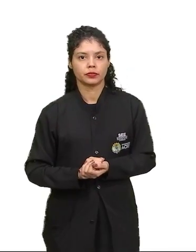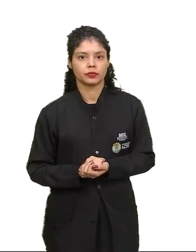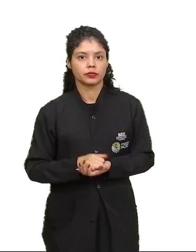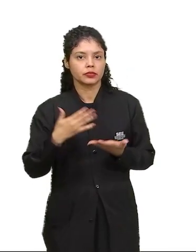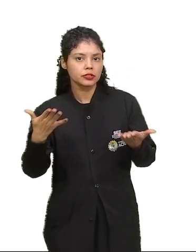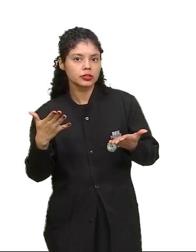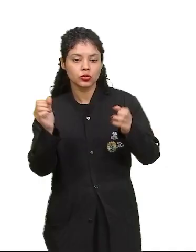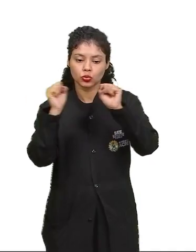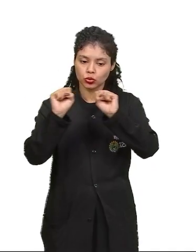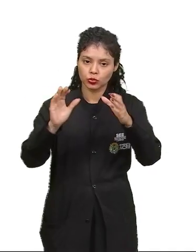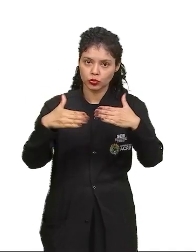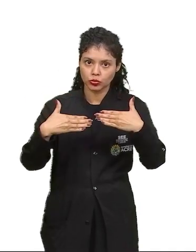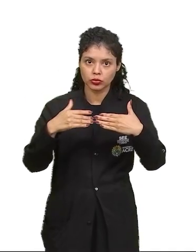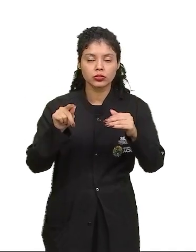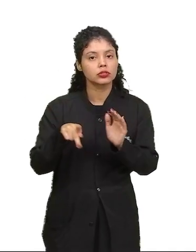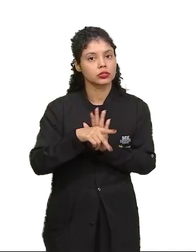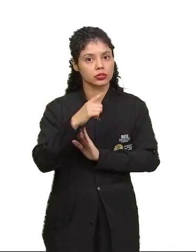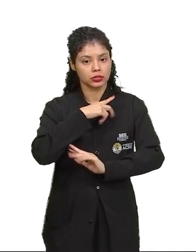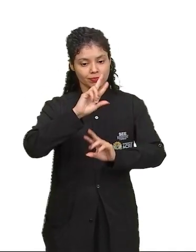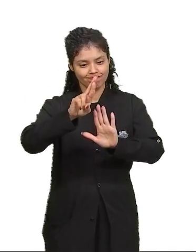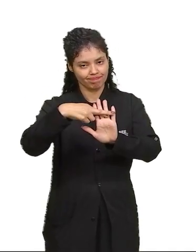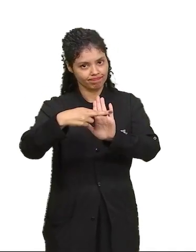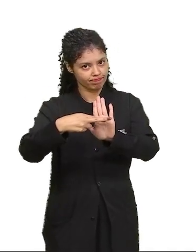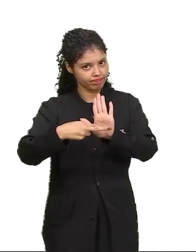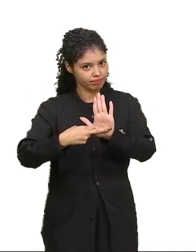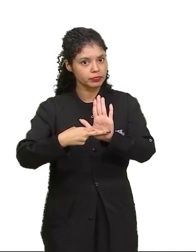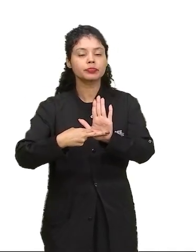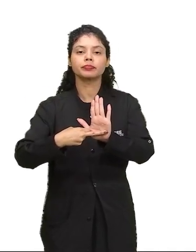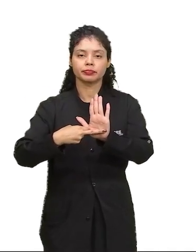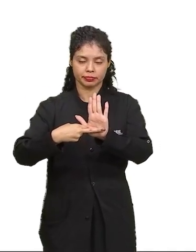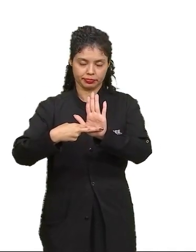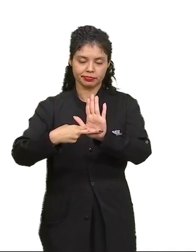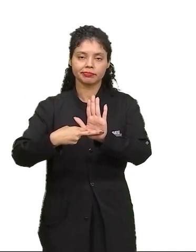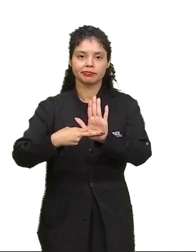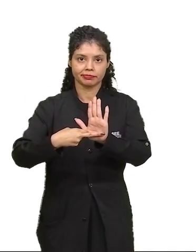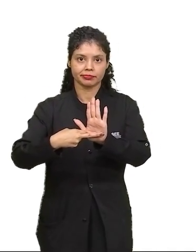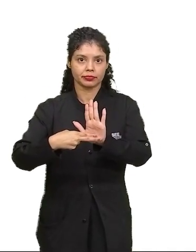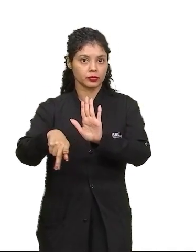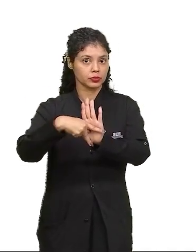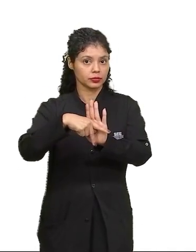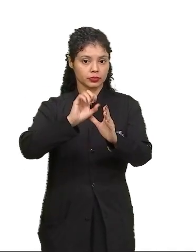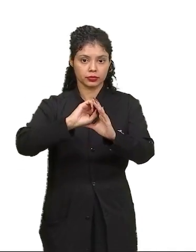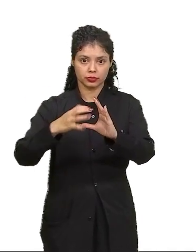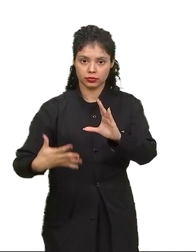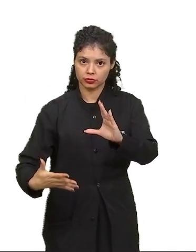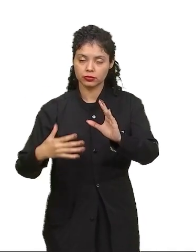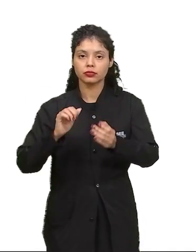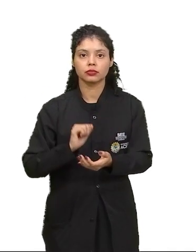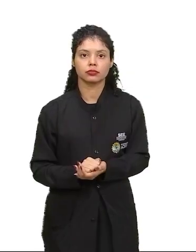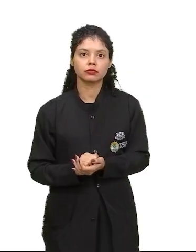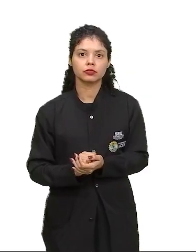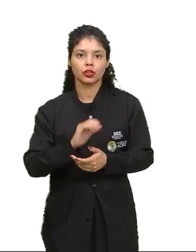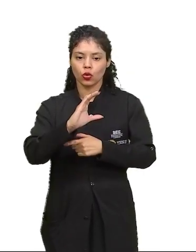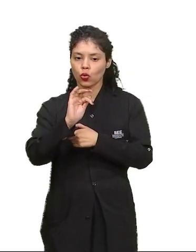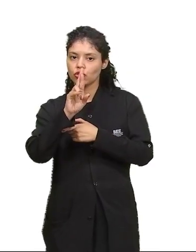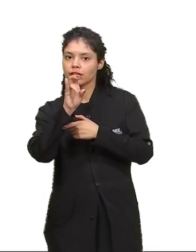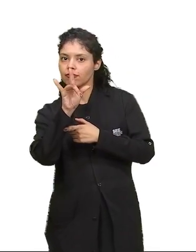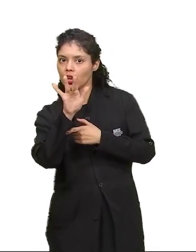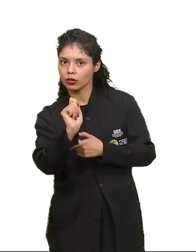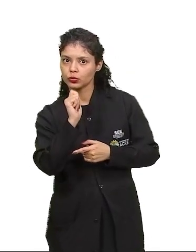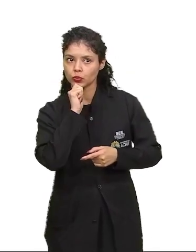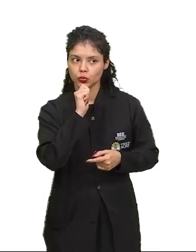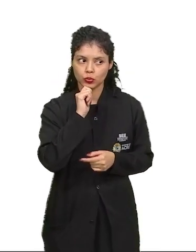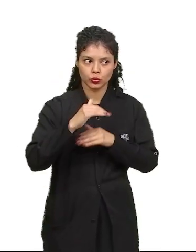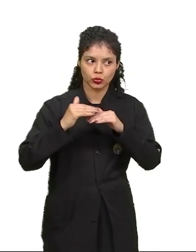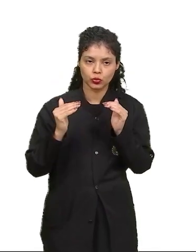código ele é um sistema fechado que tem regras, Ele tem as suas próprias características, ele é codificado.